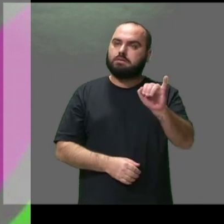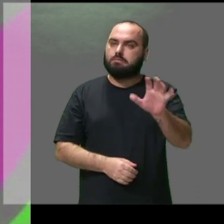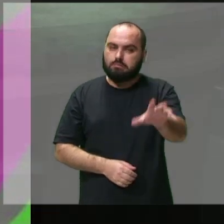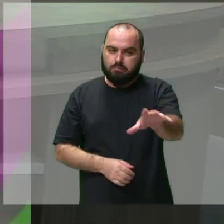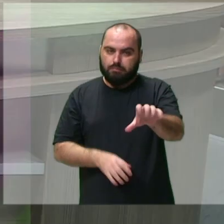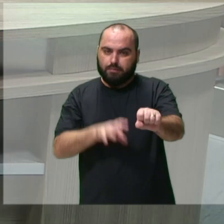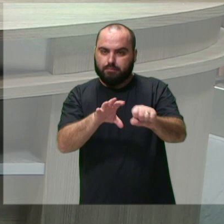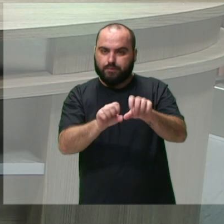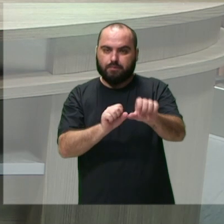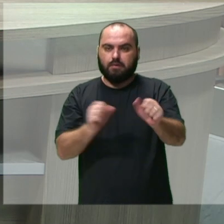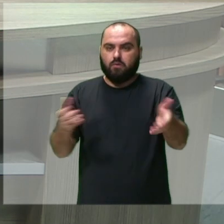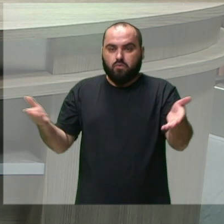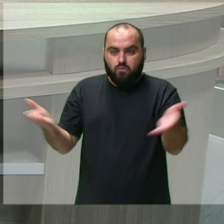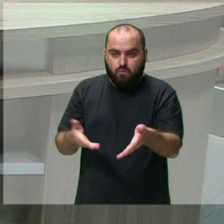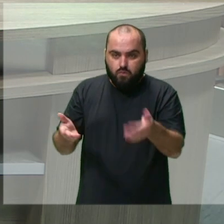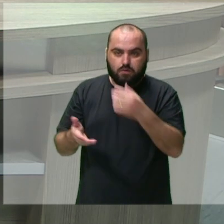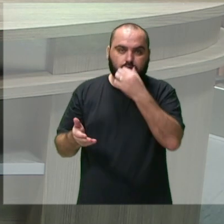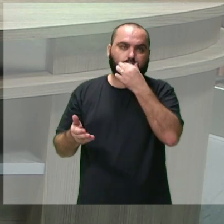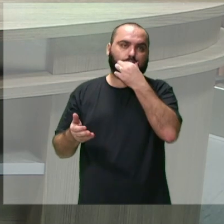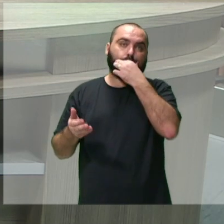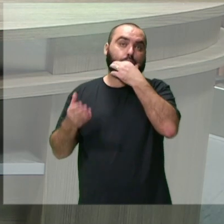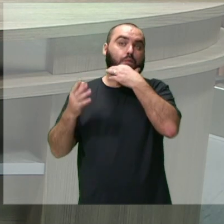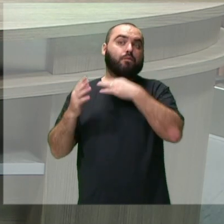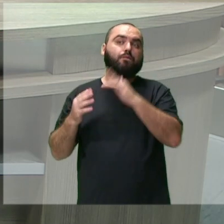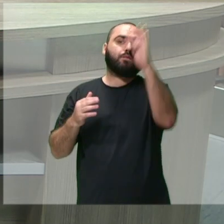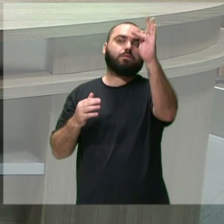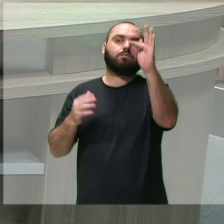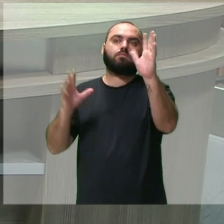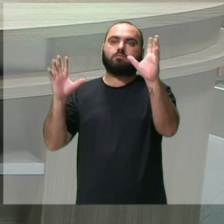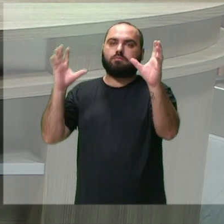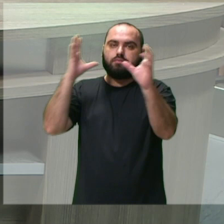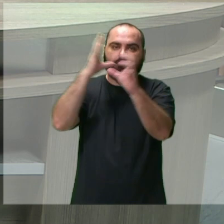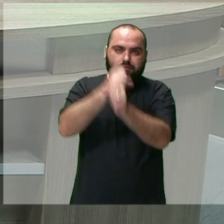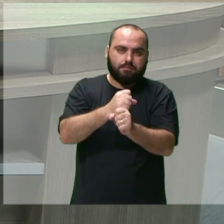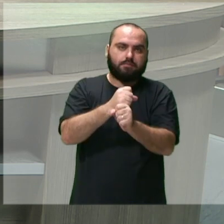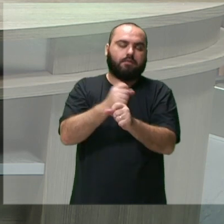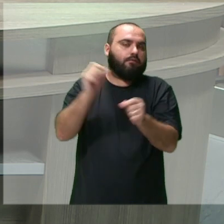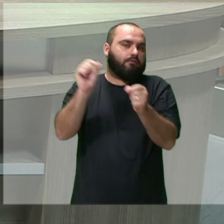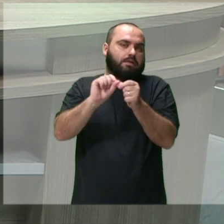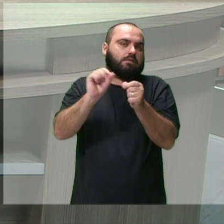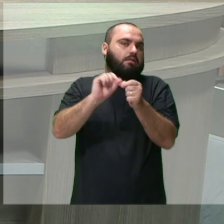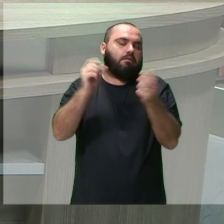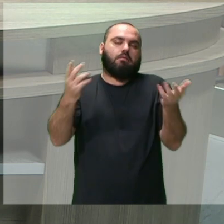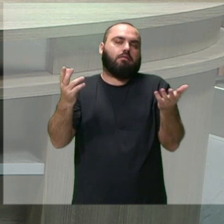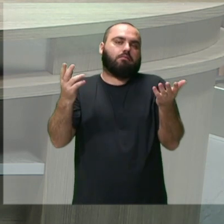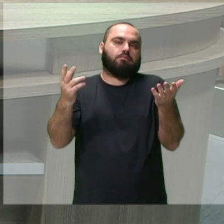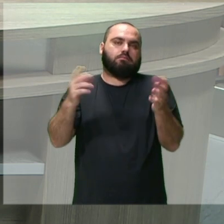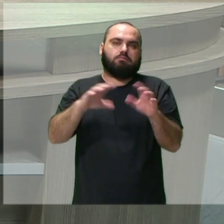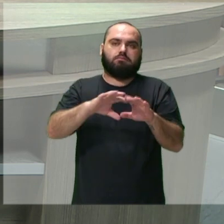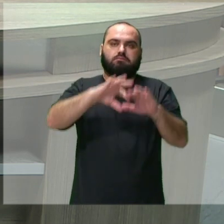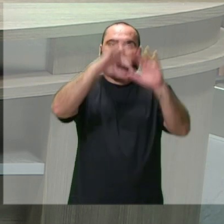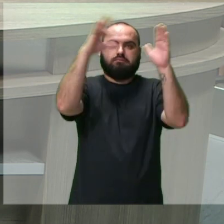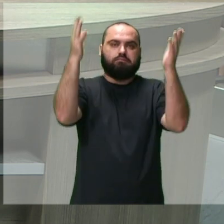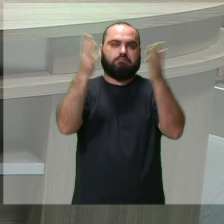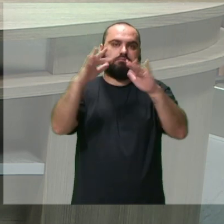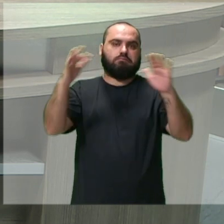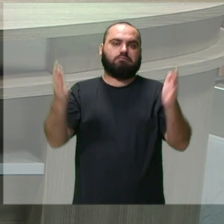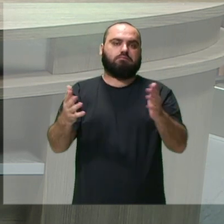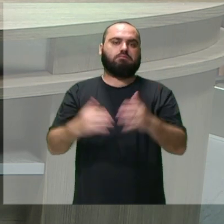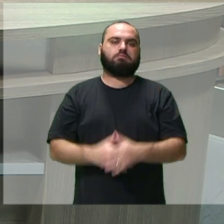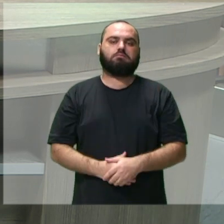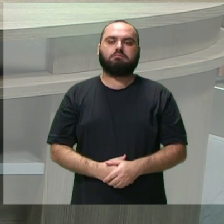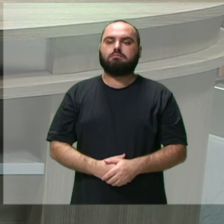que estão jogando hoje e as que virão, eu juntaria isso tudo, faria, digamos, uma escultura, isso foi feito uma obra. Esse